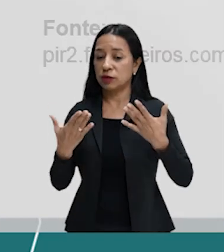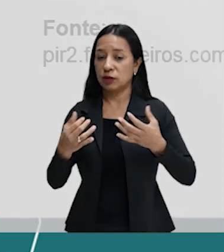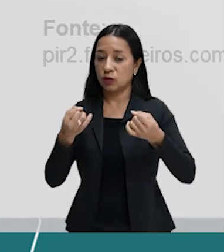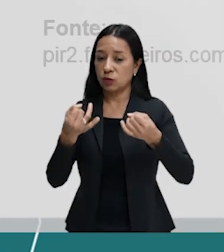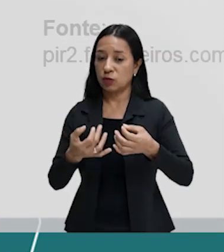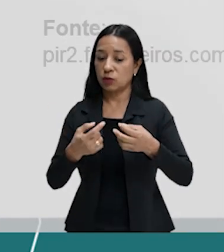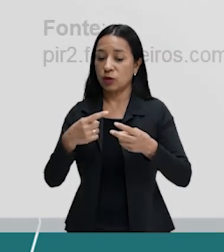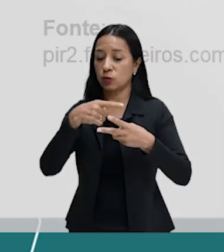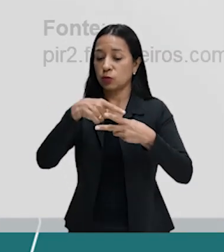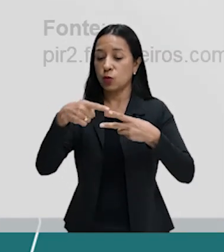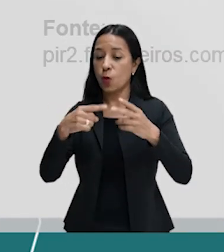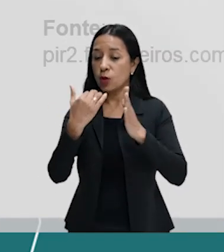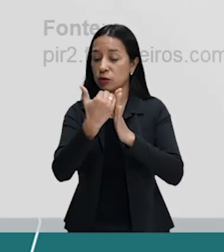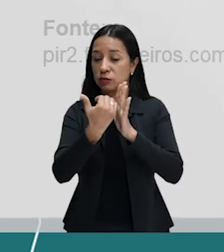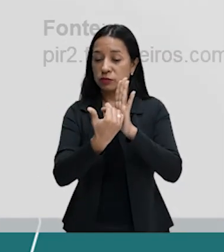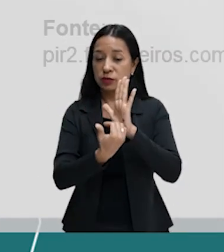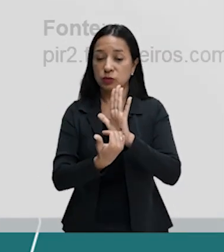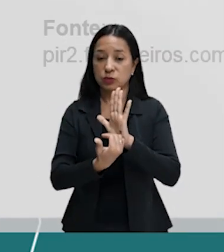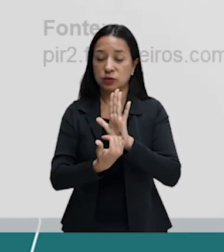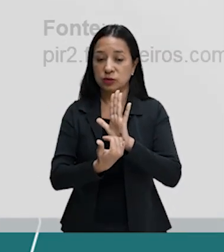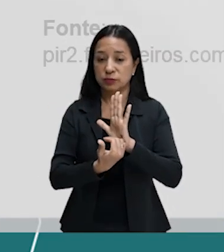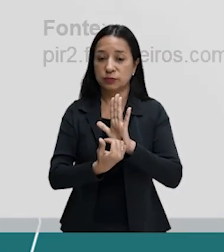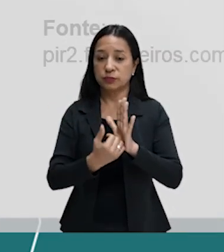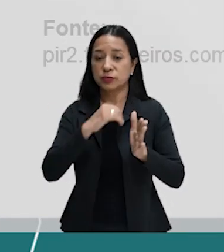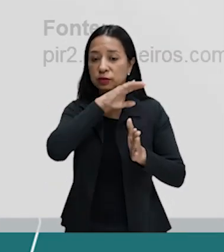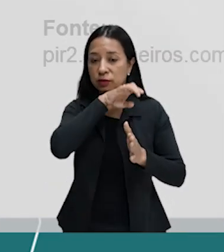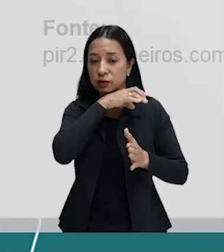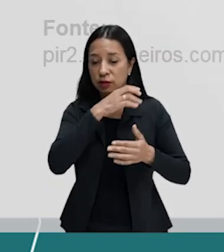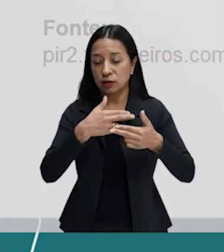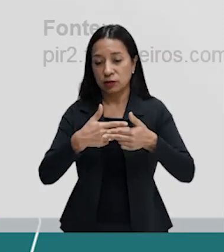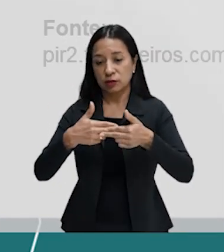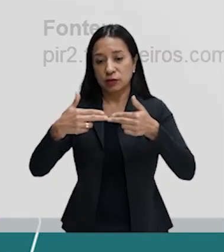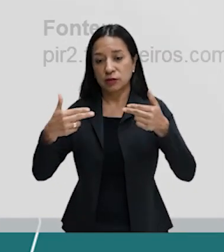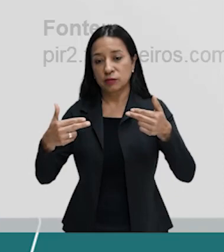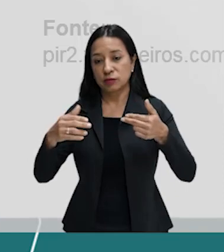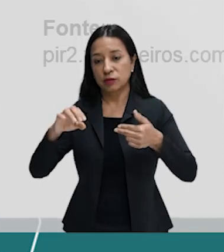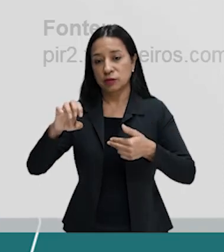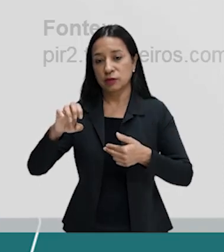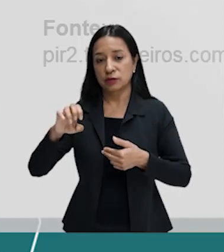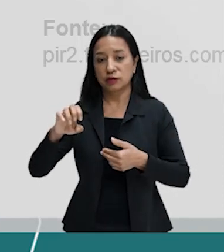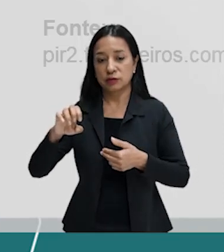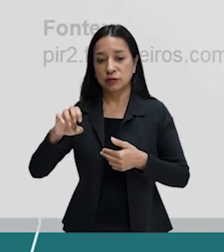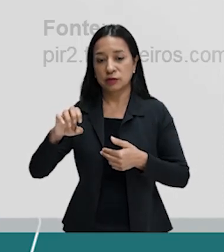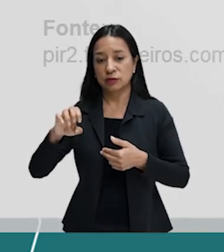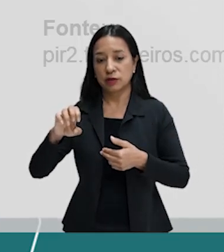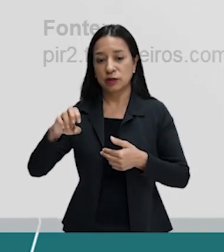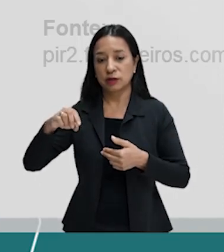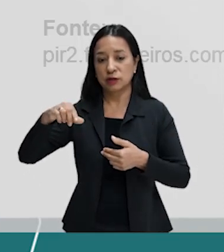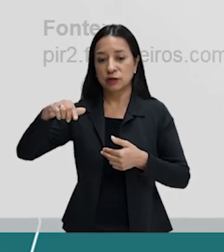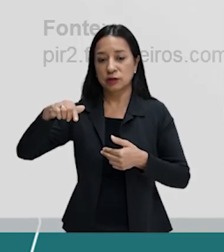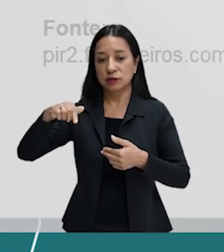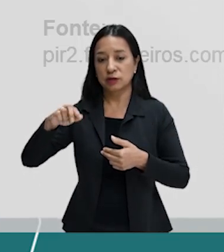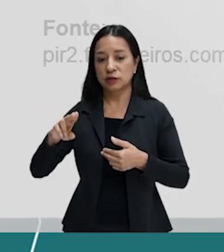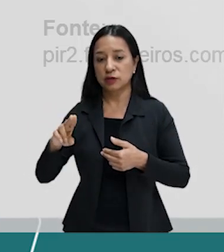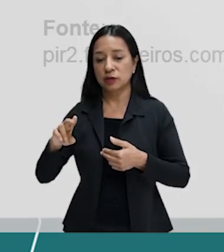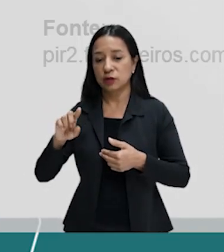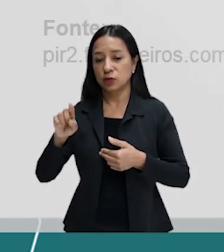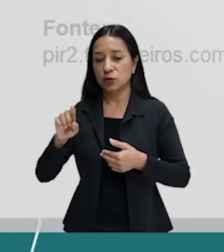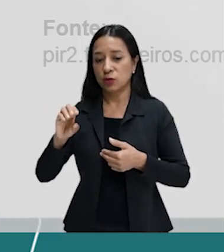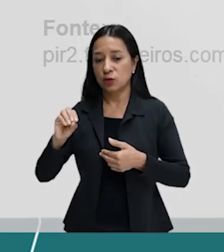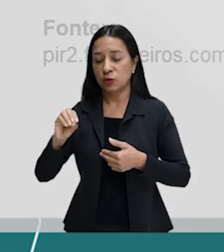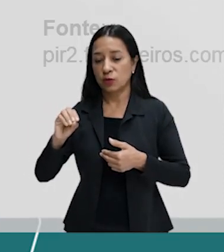duas classificações. Animais chamados de esquizocélicos, onde o celoma se forma